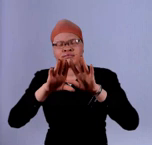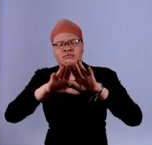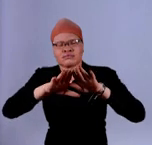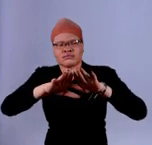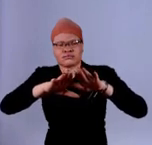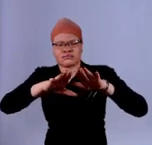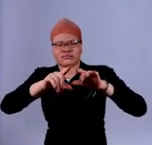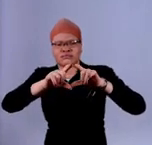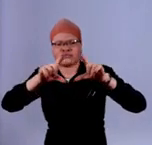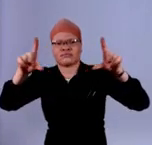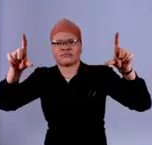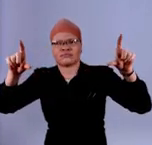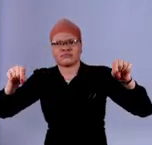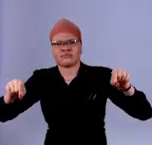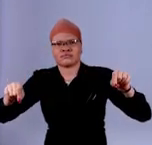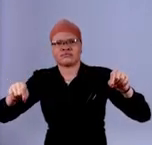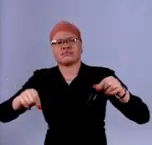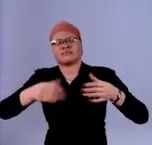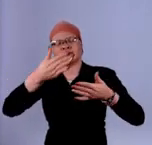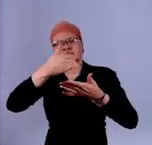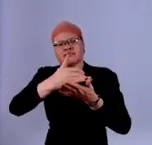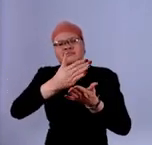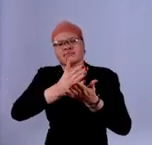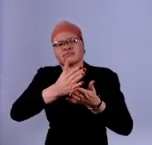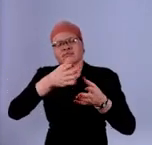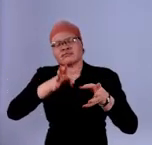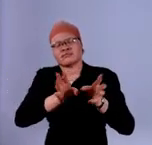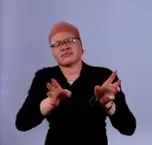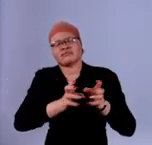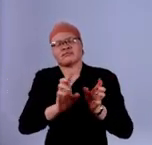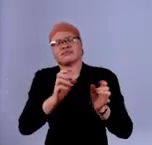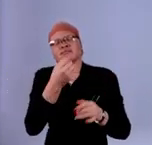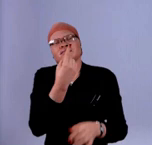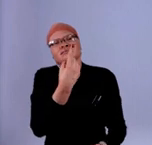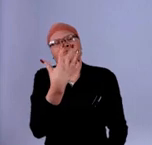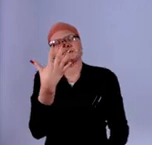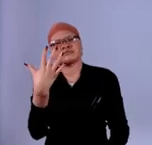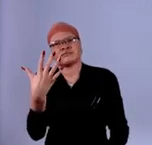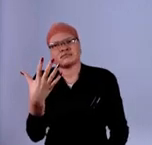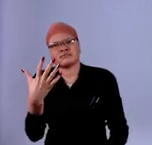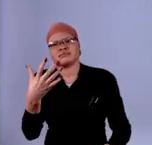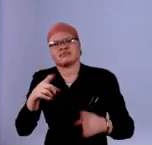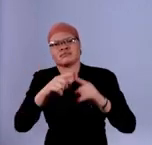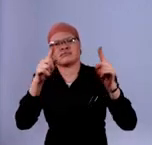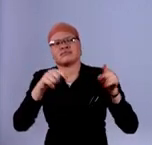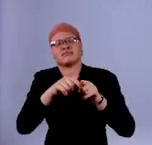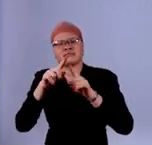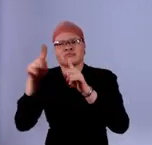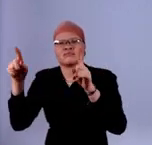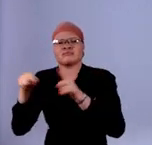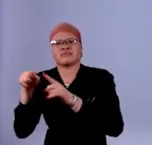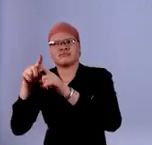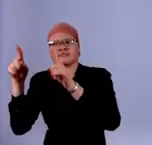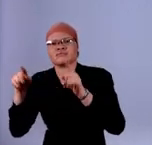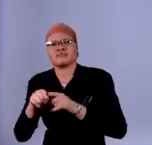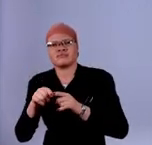colocação de mosaicos foi dividido em 15 quadradinhos iguais foram colocados mosaicos em